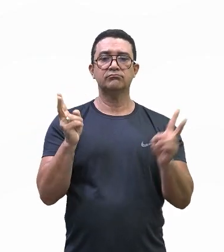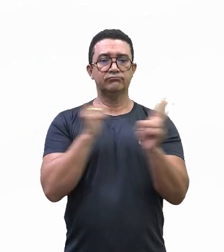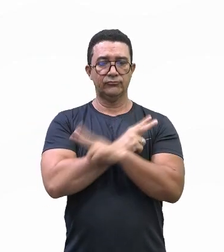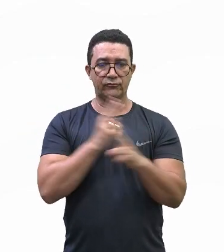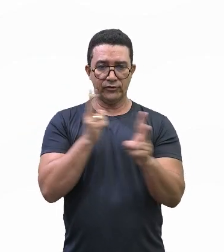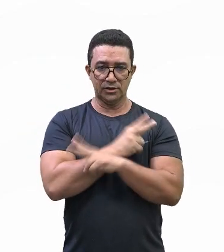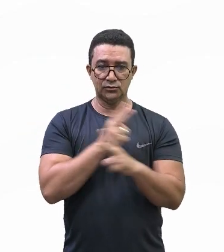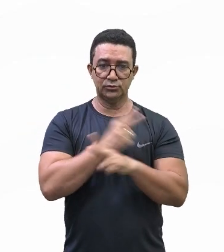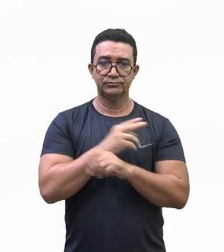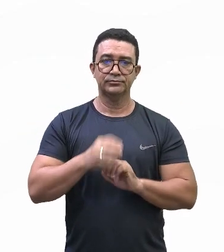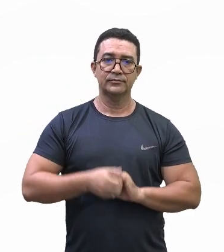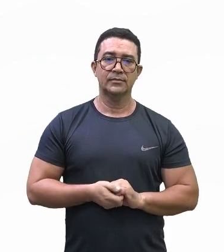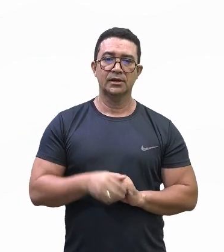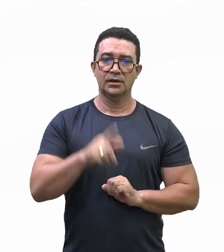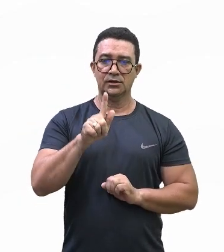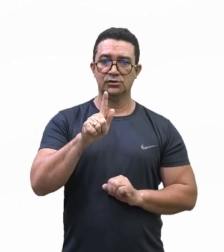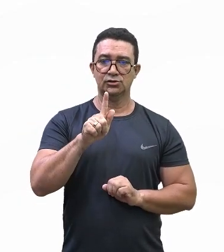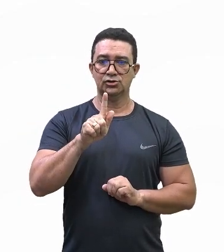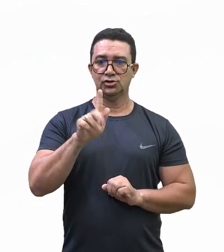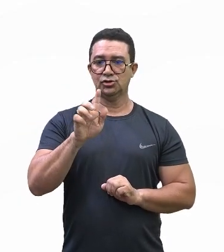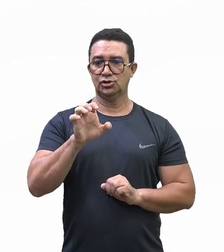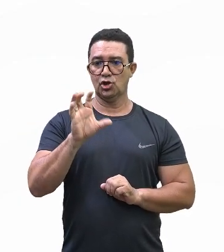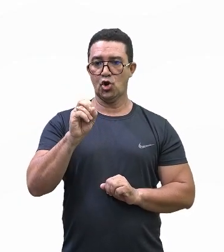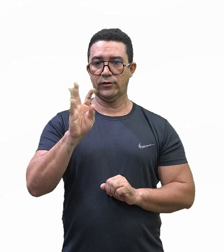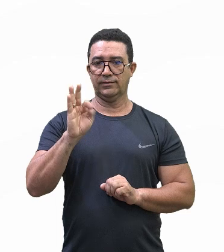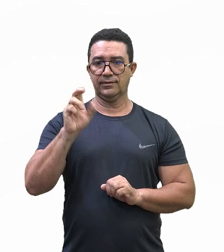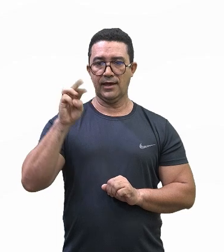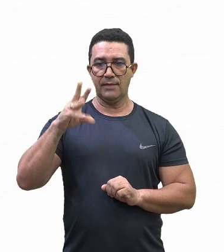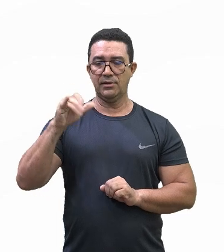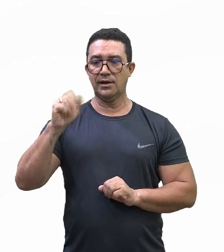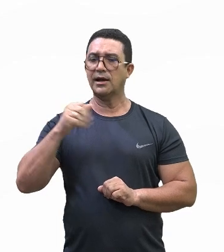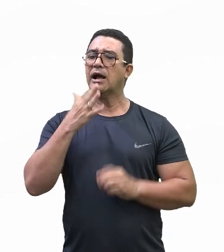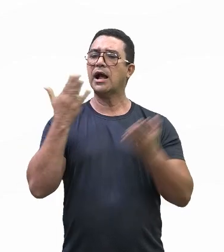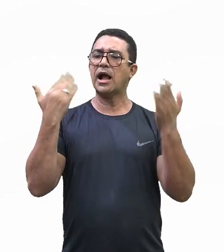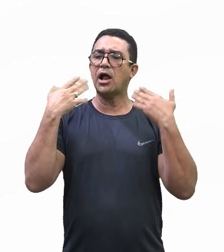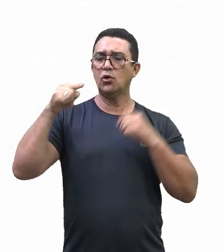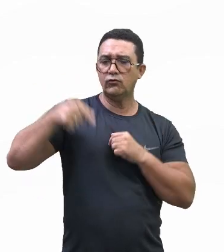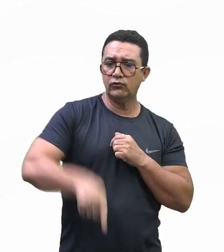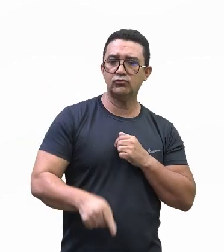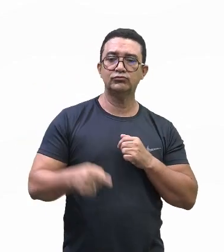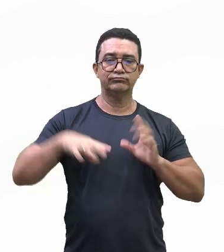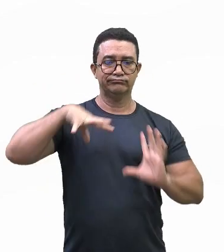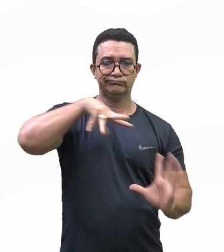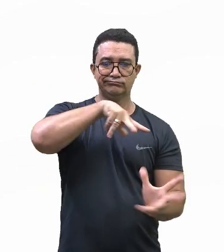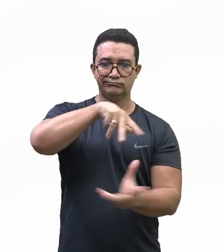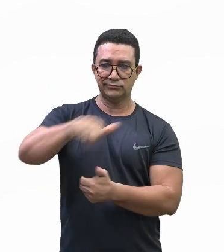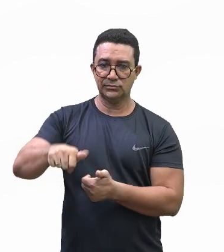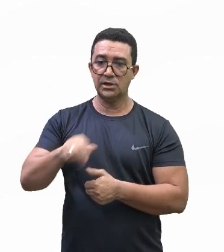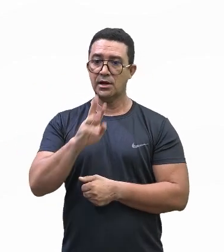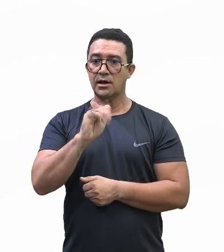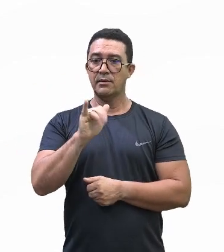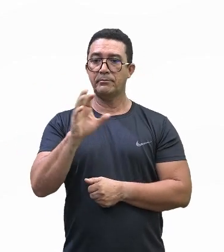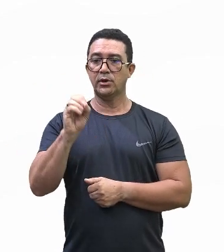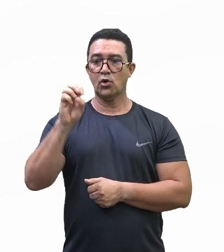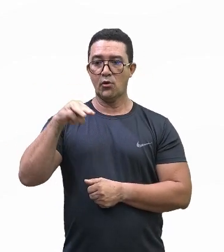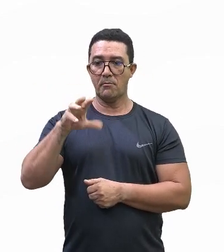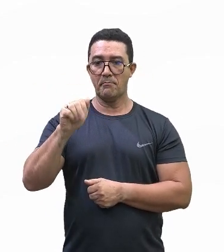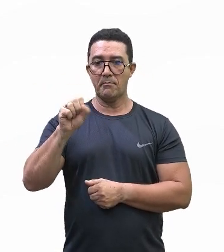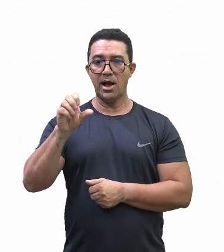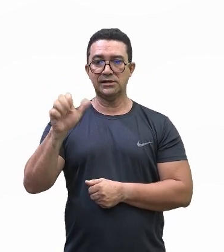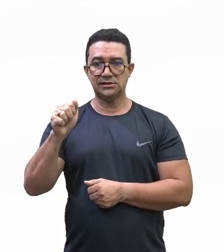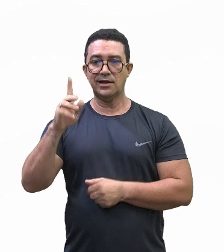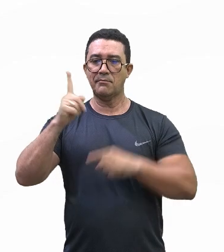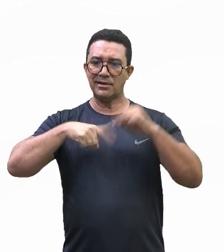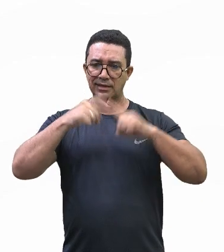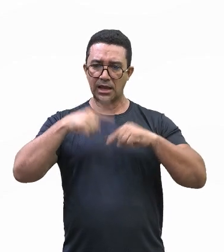a geotérmica, que provém do calor do interior da terra, a biomassa, que procede de